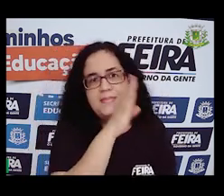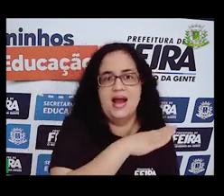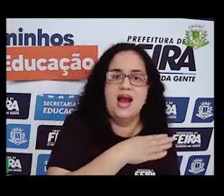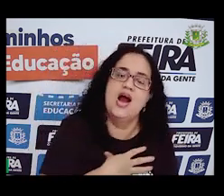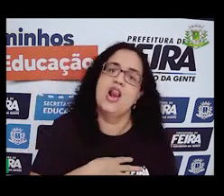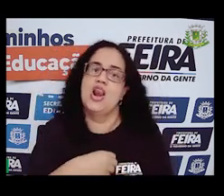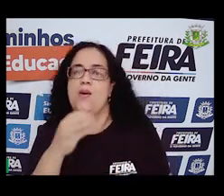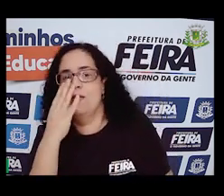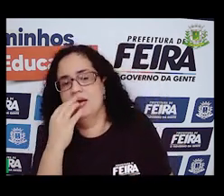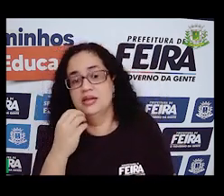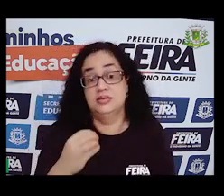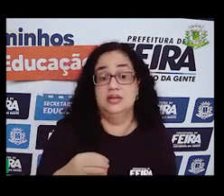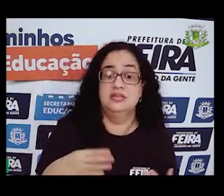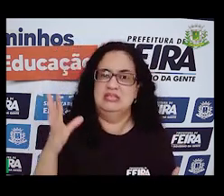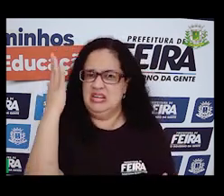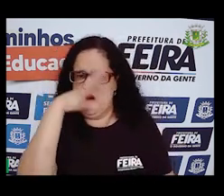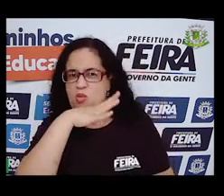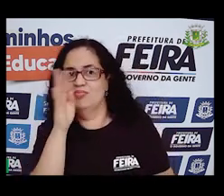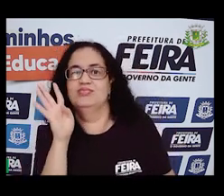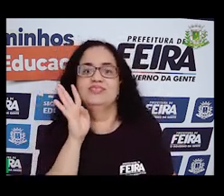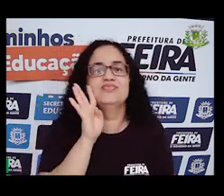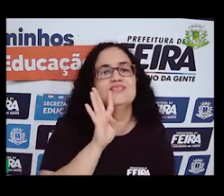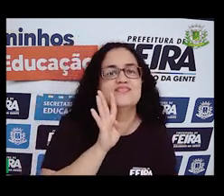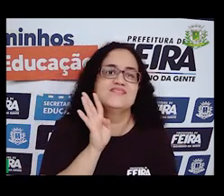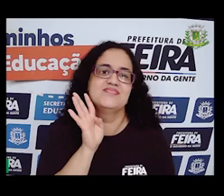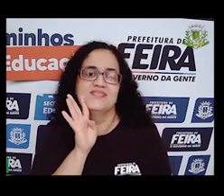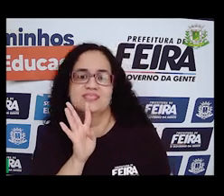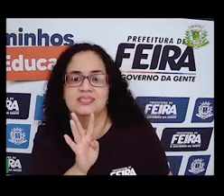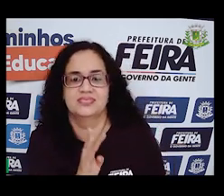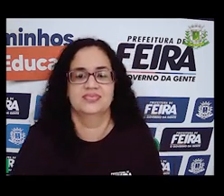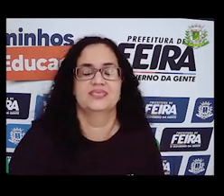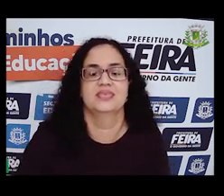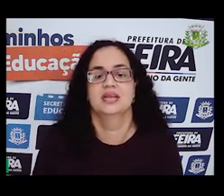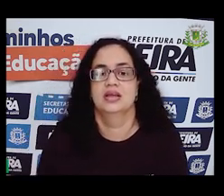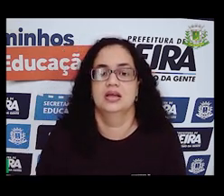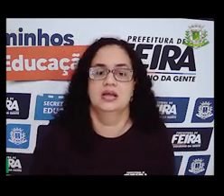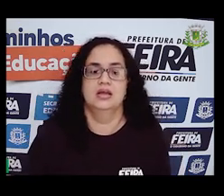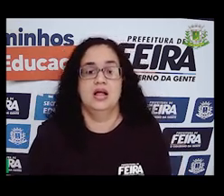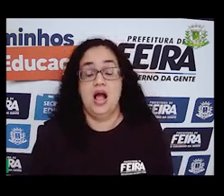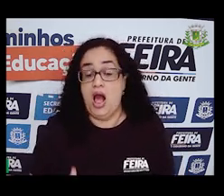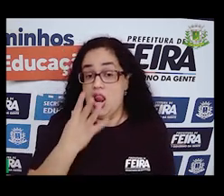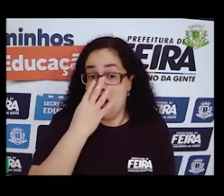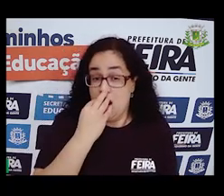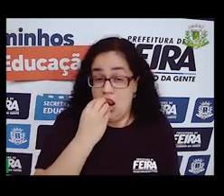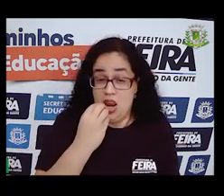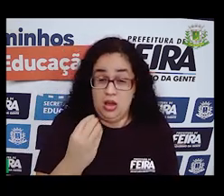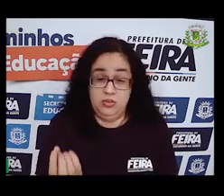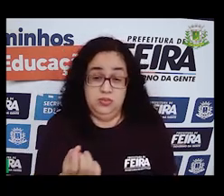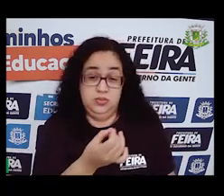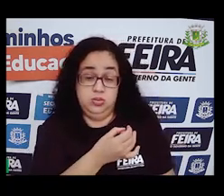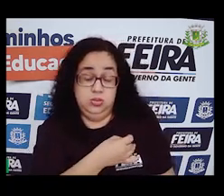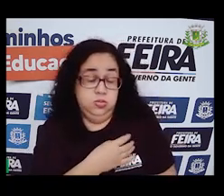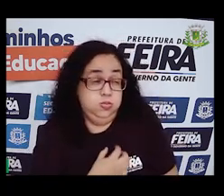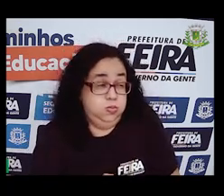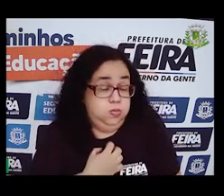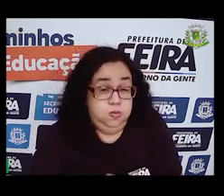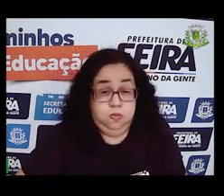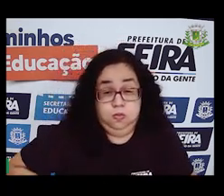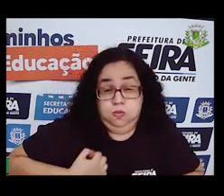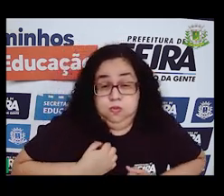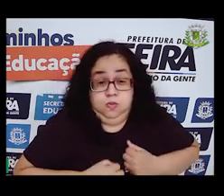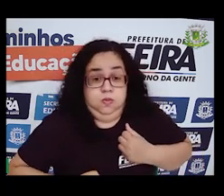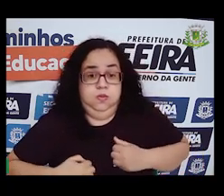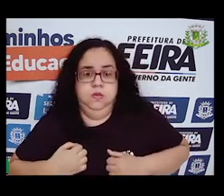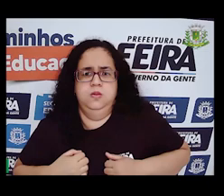lobo mau? Ele é um cara legal." O lobo ficava cada vez mais furioso